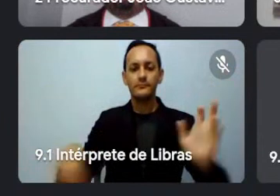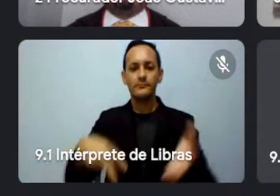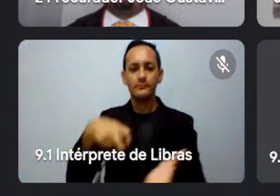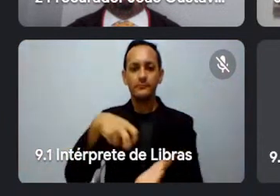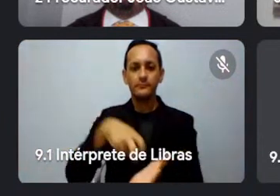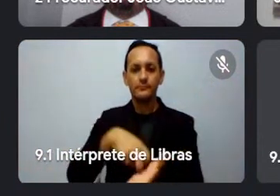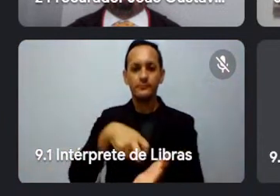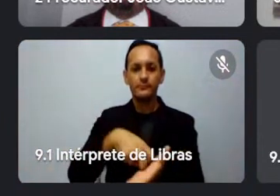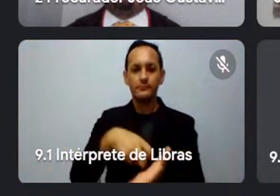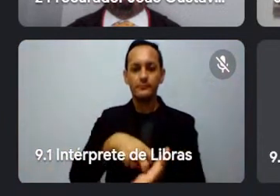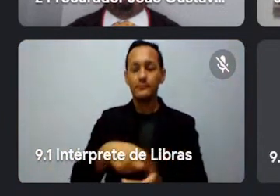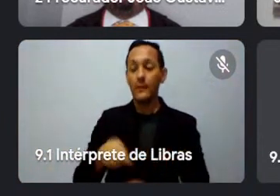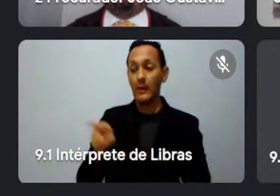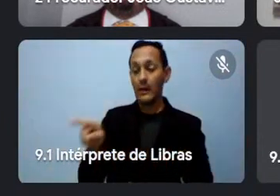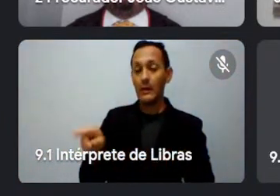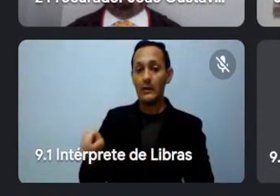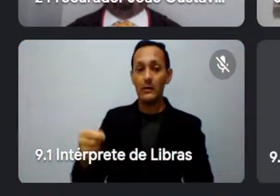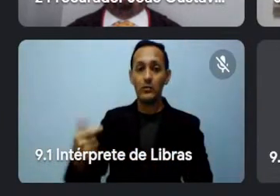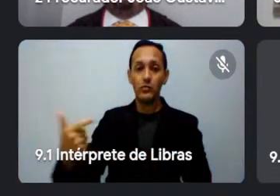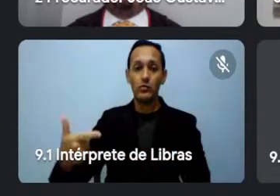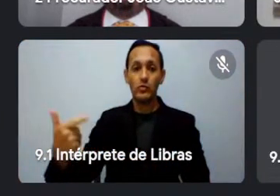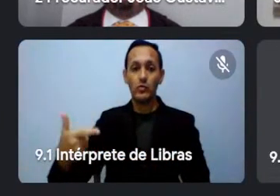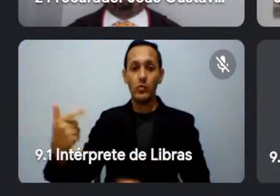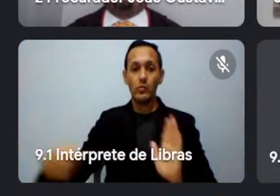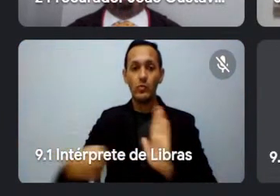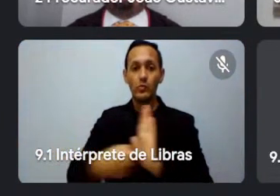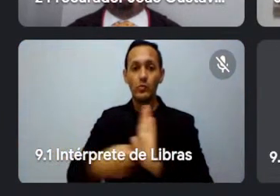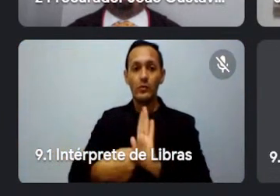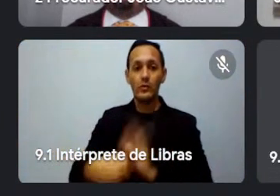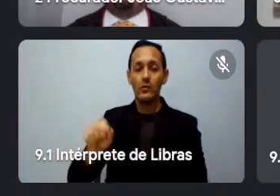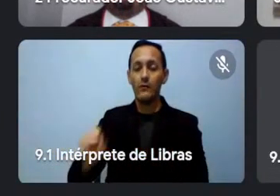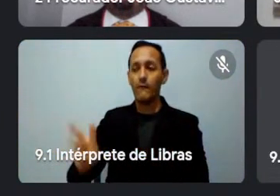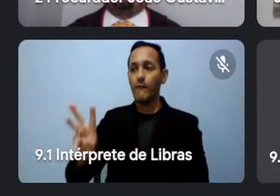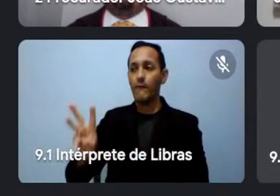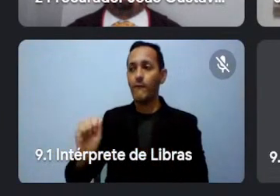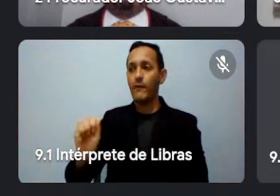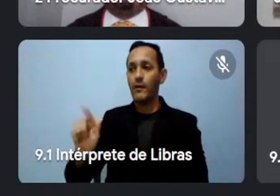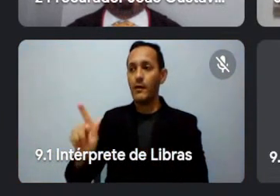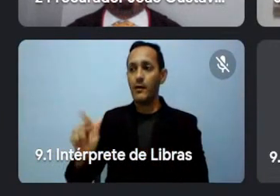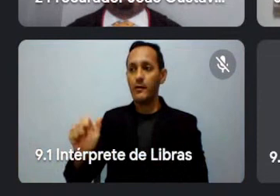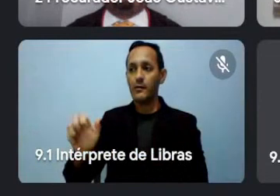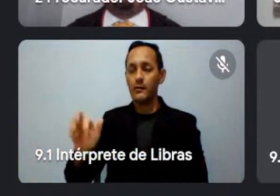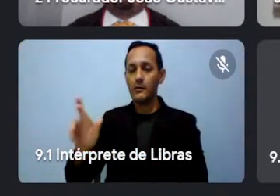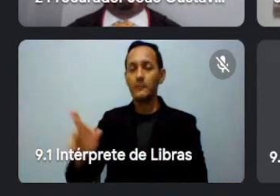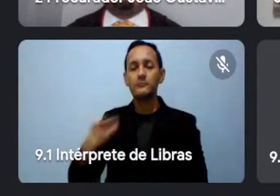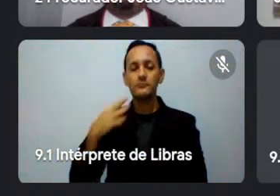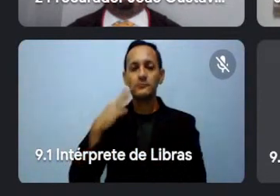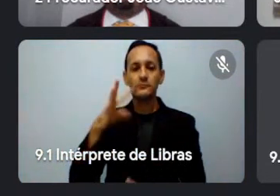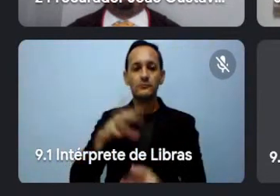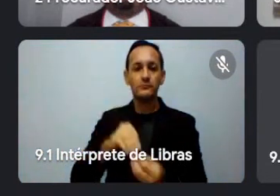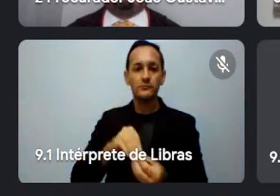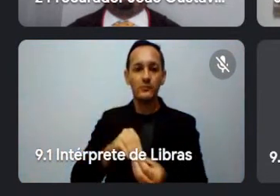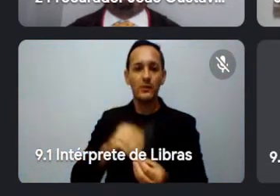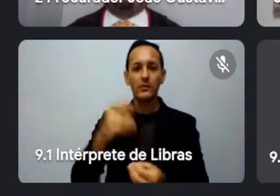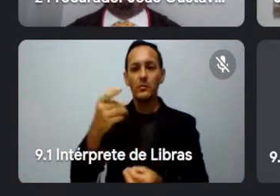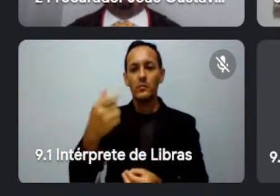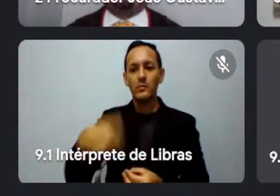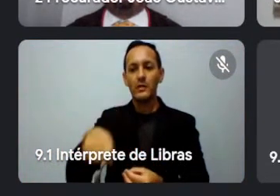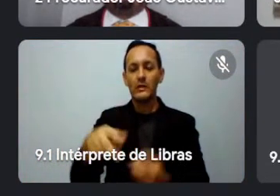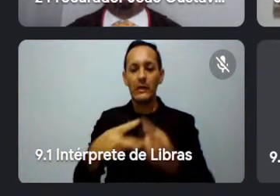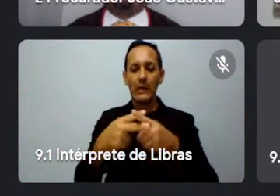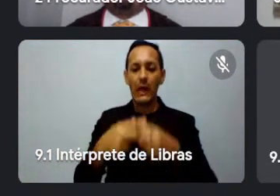ao 2º recorrente ao senhor Magno válido eu entendo não merece qualquer reparo porquanto a